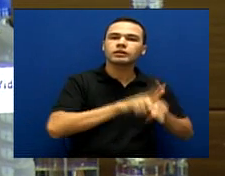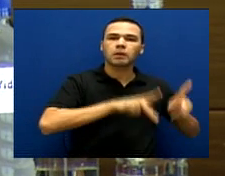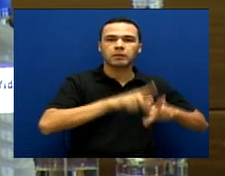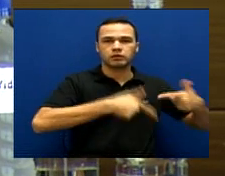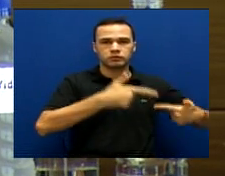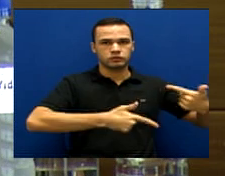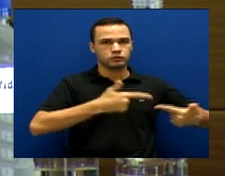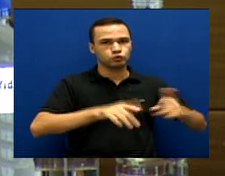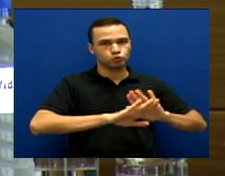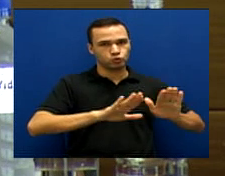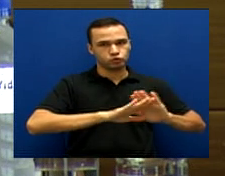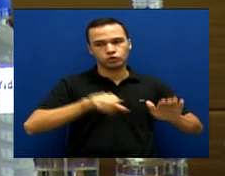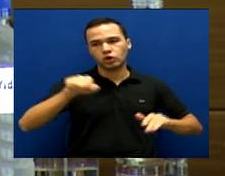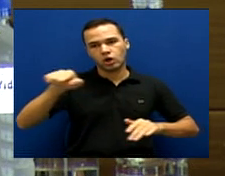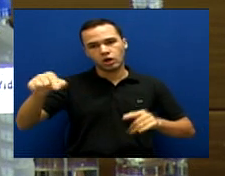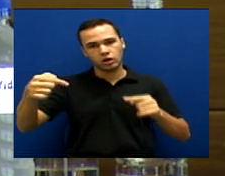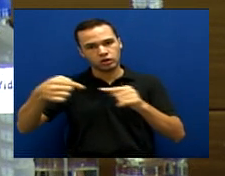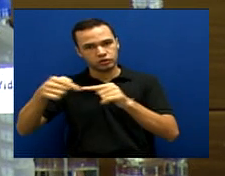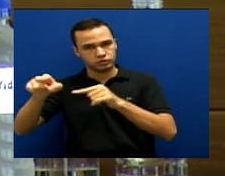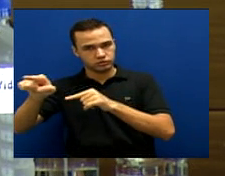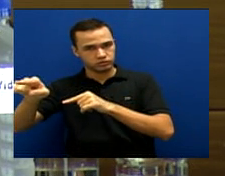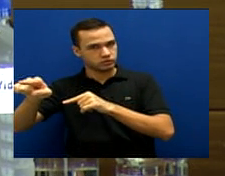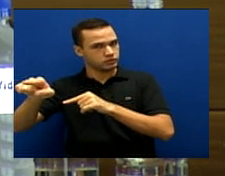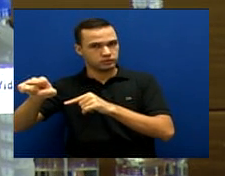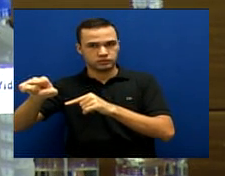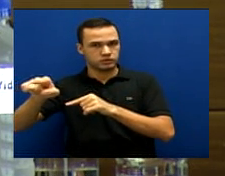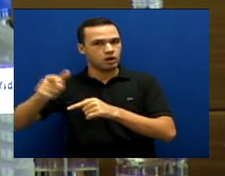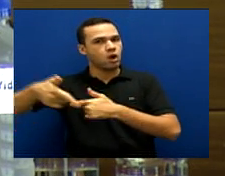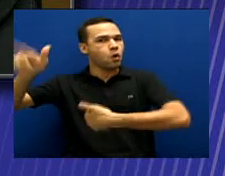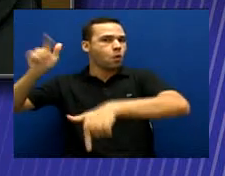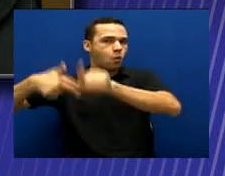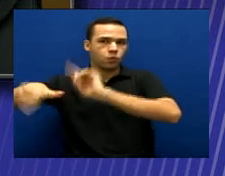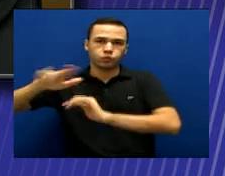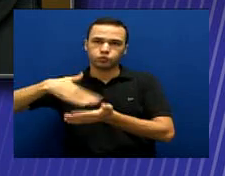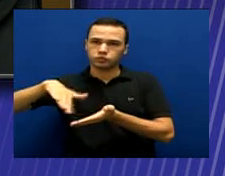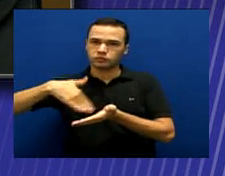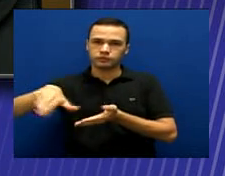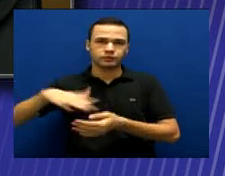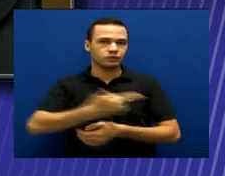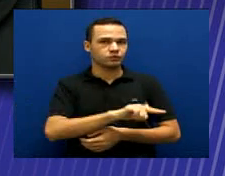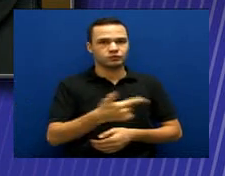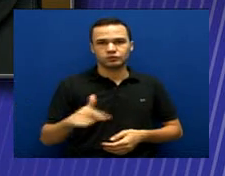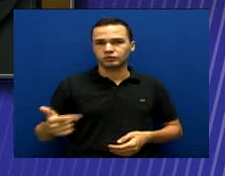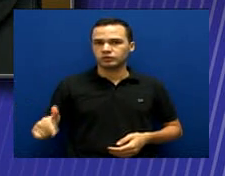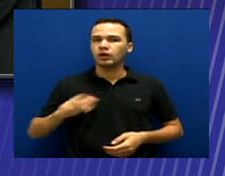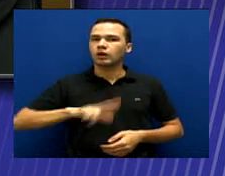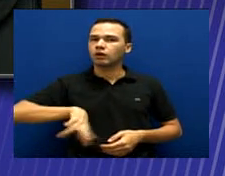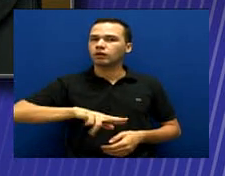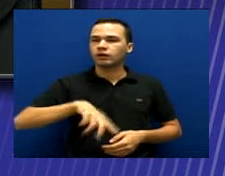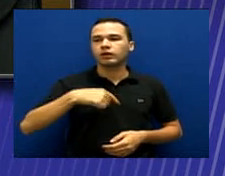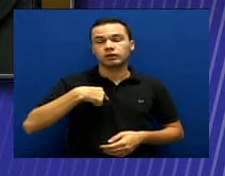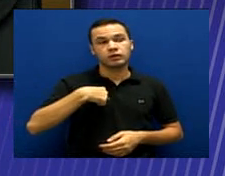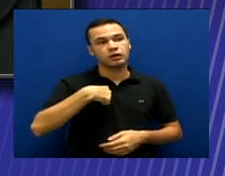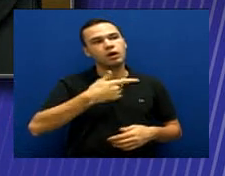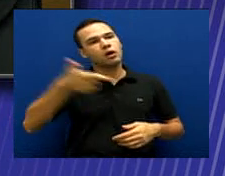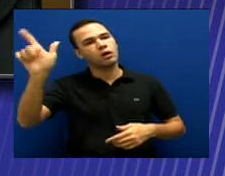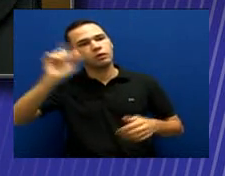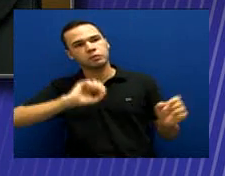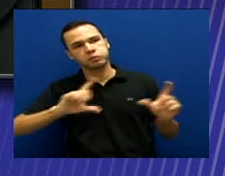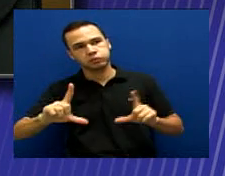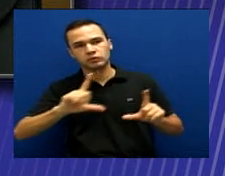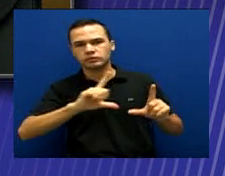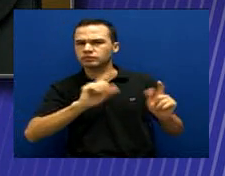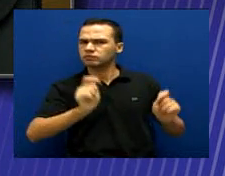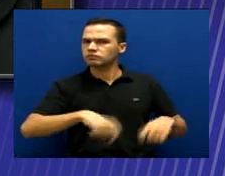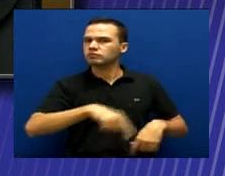não é respeito à saúde saúde e previdência seguros é secretaria secretário chegar um outro quadro que eu vou saber de essa pergunta eu me